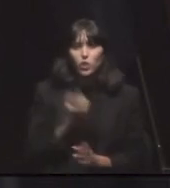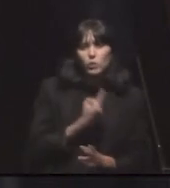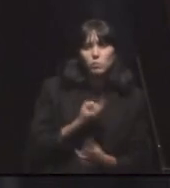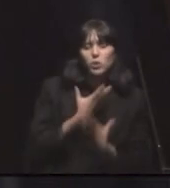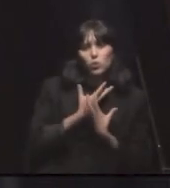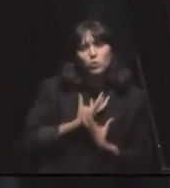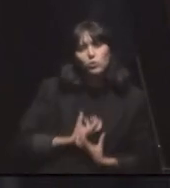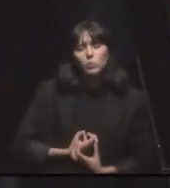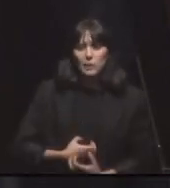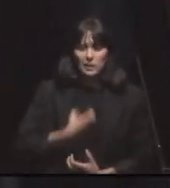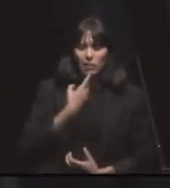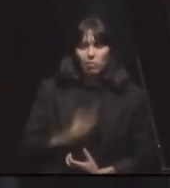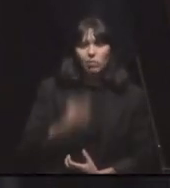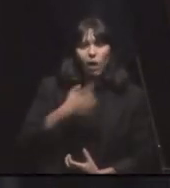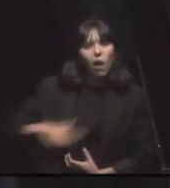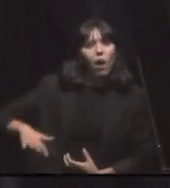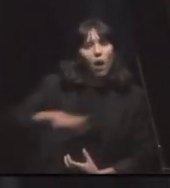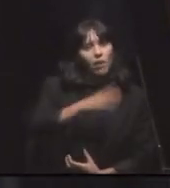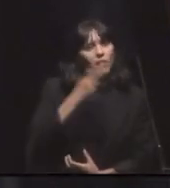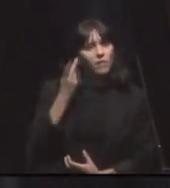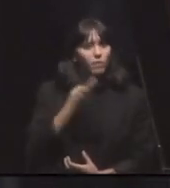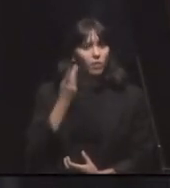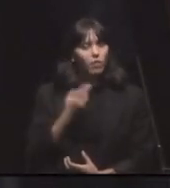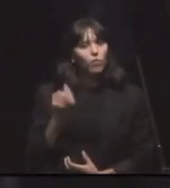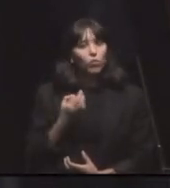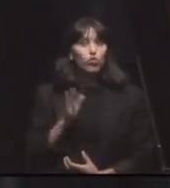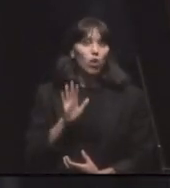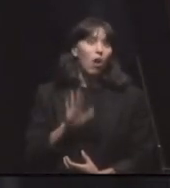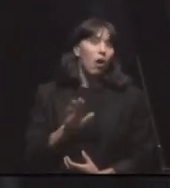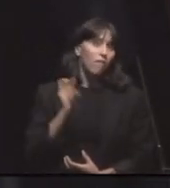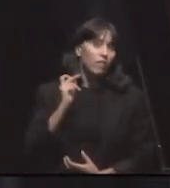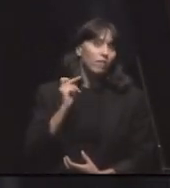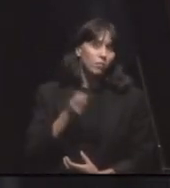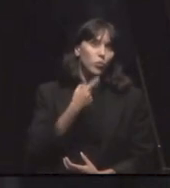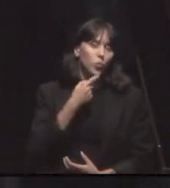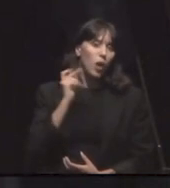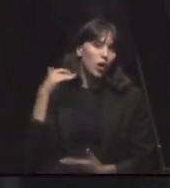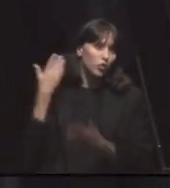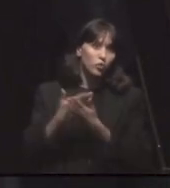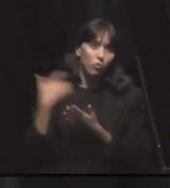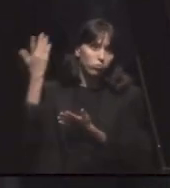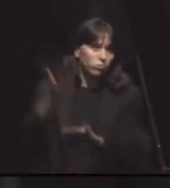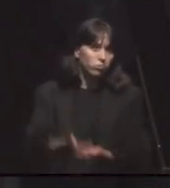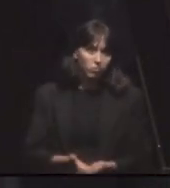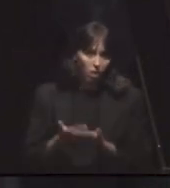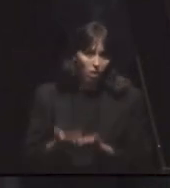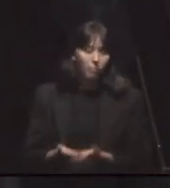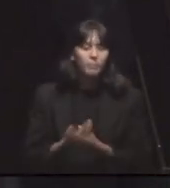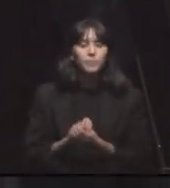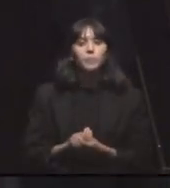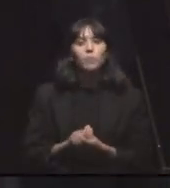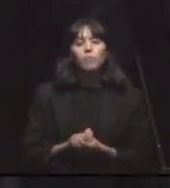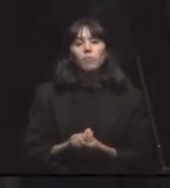o sentimento de estranheza em relação aos lugares em que vivemos, apesar de já lá vivermos há décadas ou então desde sempre. E, portanto, o